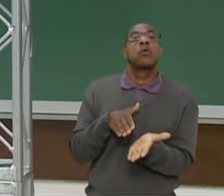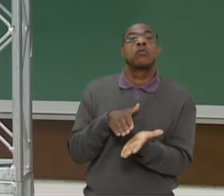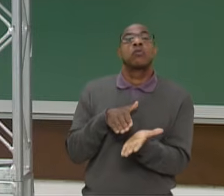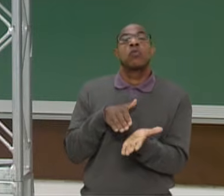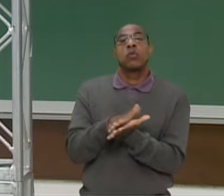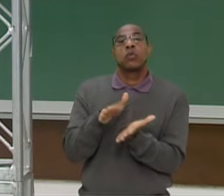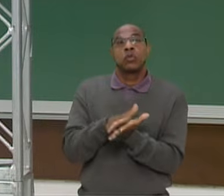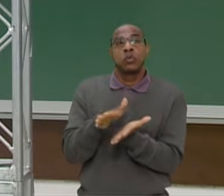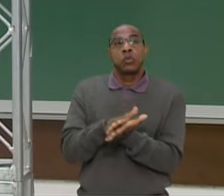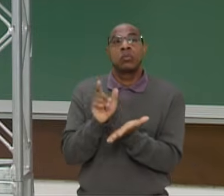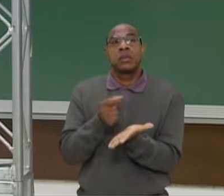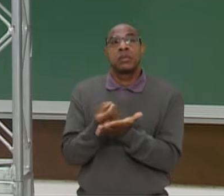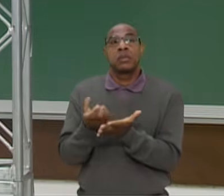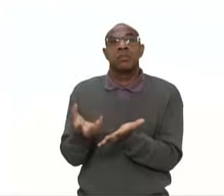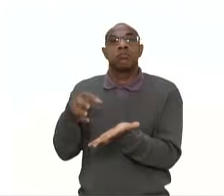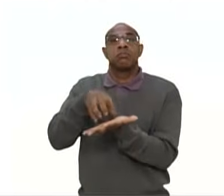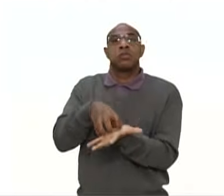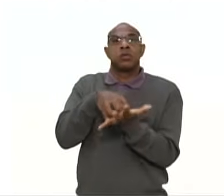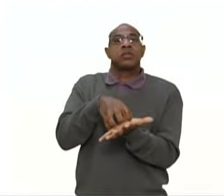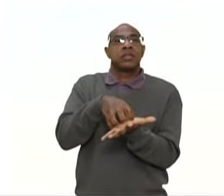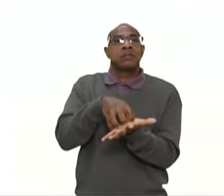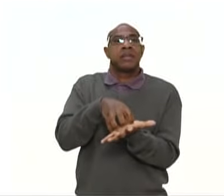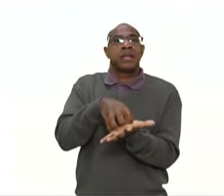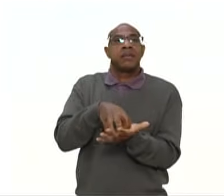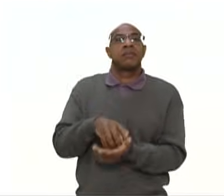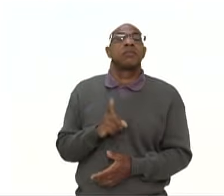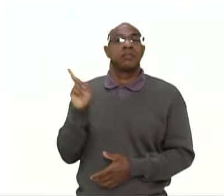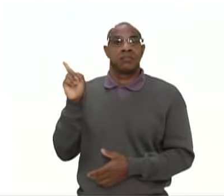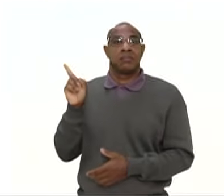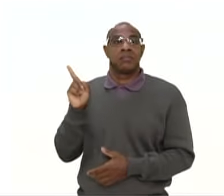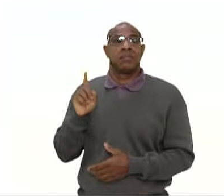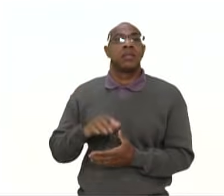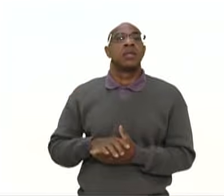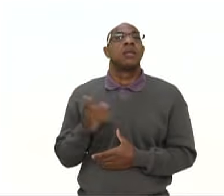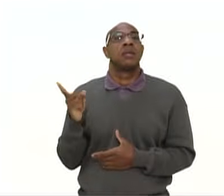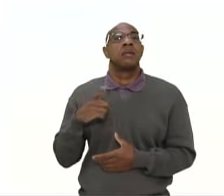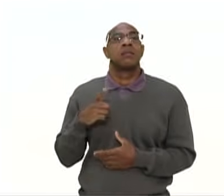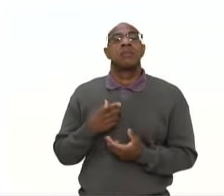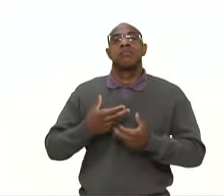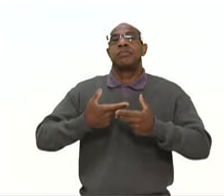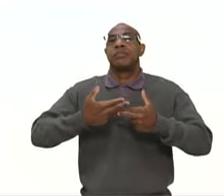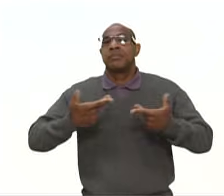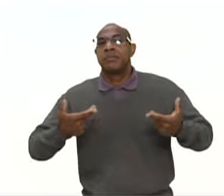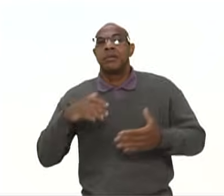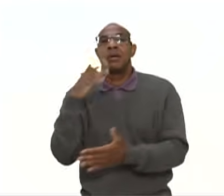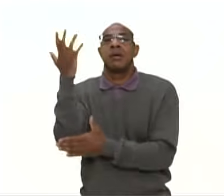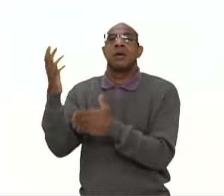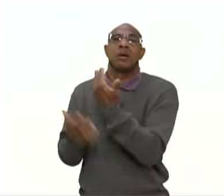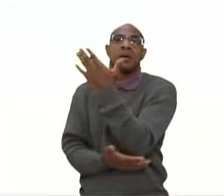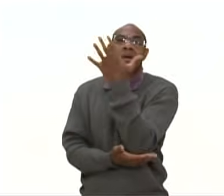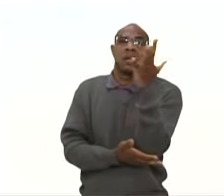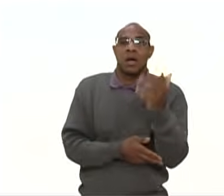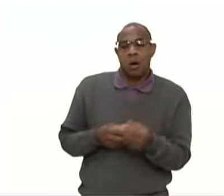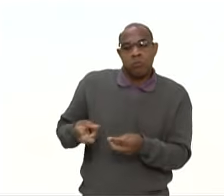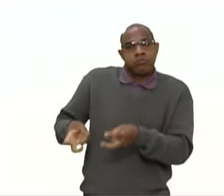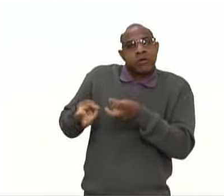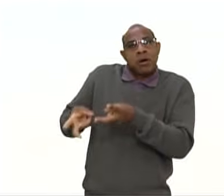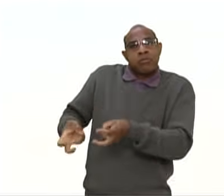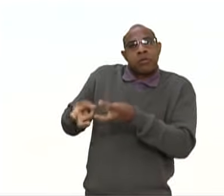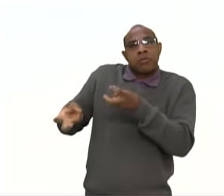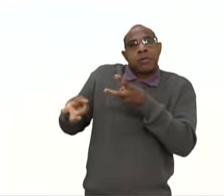sustentabilidade. Há críticas a esse sistema de consumo que vão pelo viés ambiental. a exploração dos recursos naturais